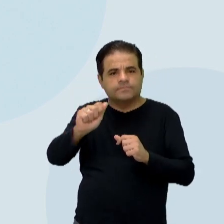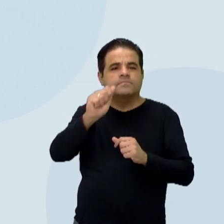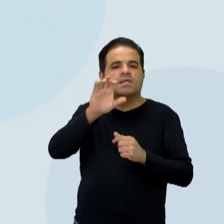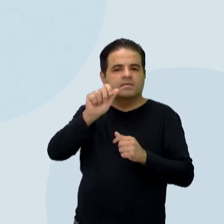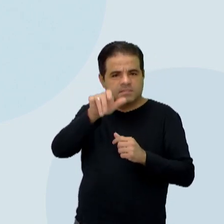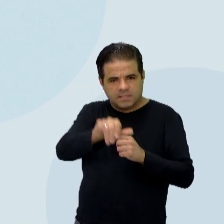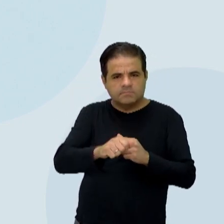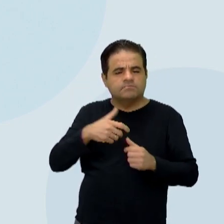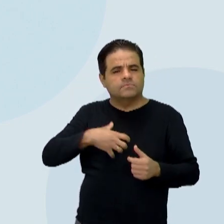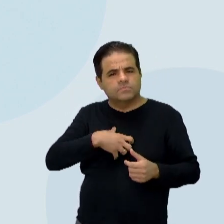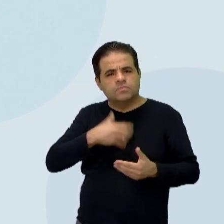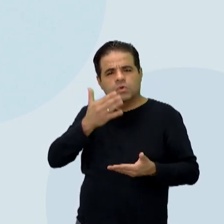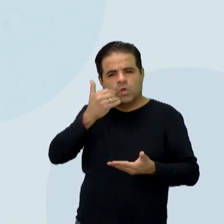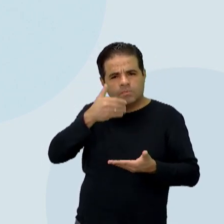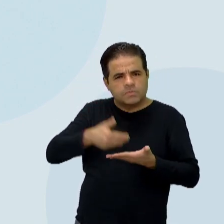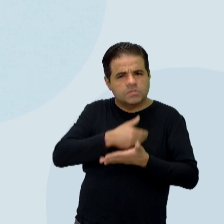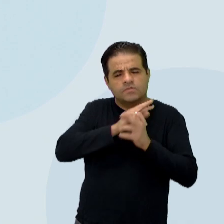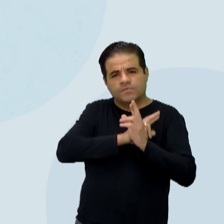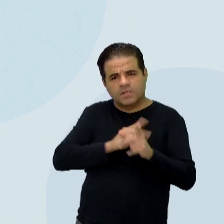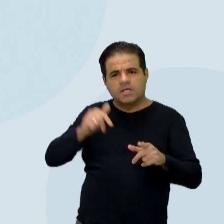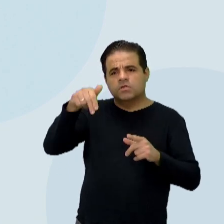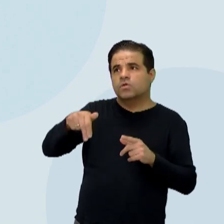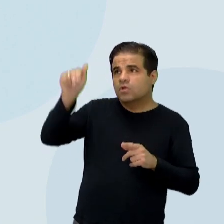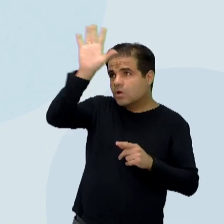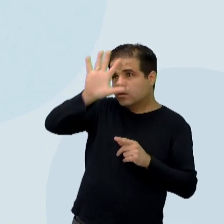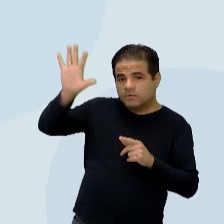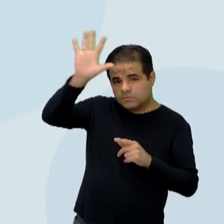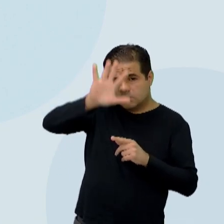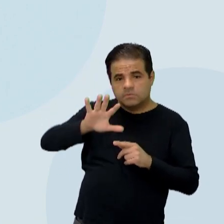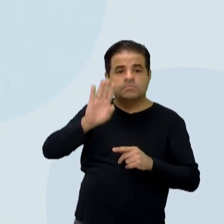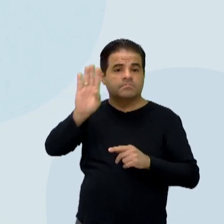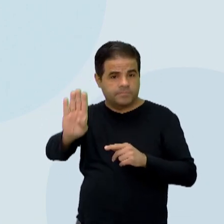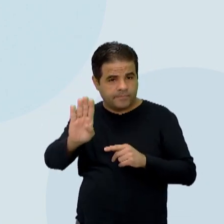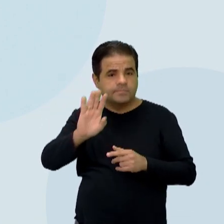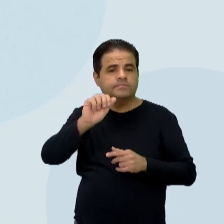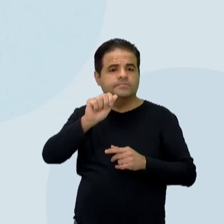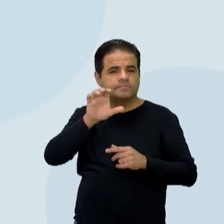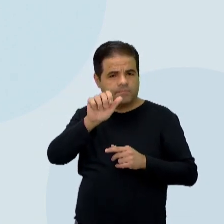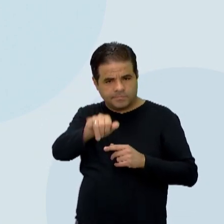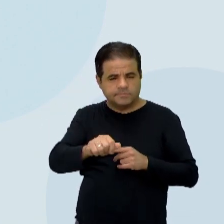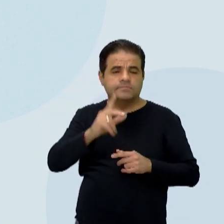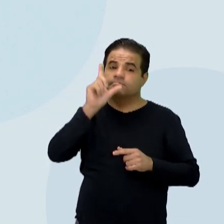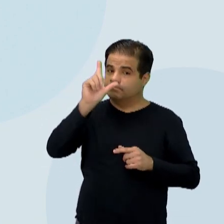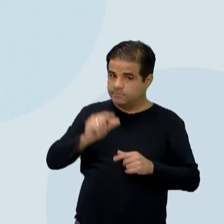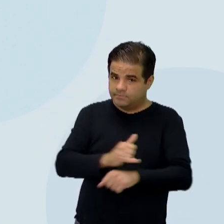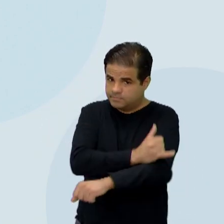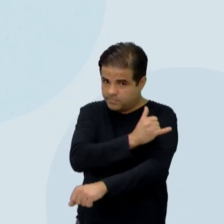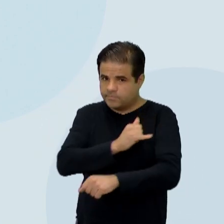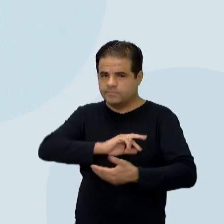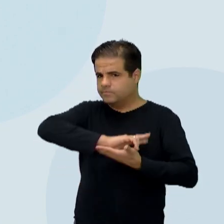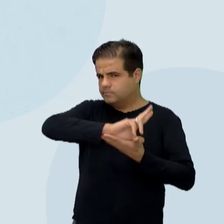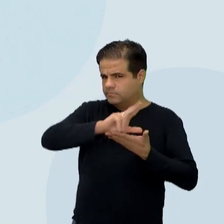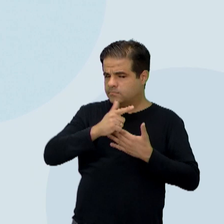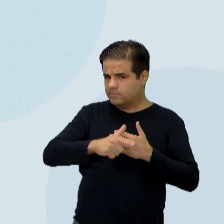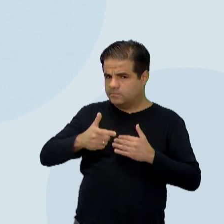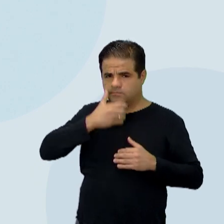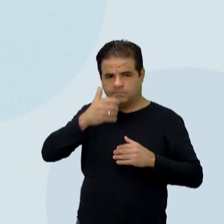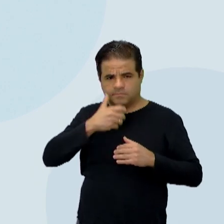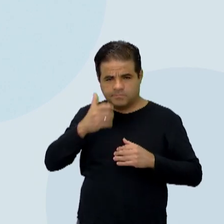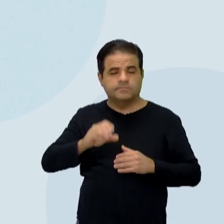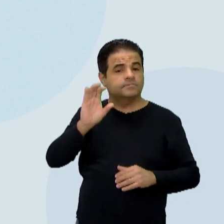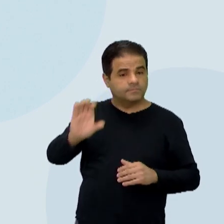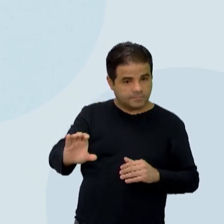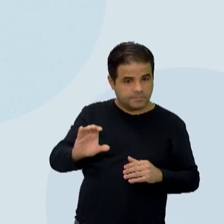açaí é consumido de forma diferente no norte e no nordeste? B. O açaí é menos calórico que diversas outras